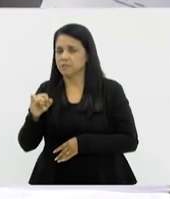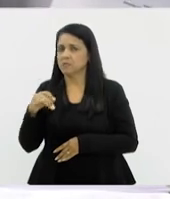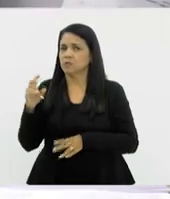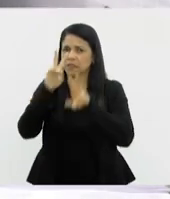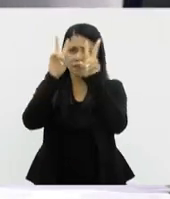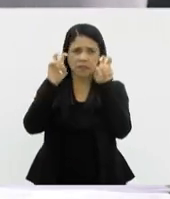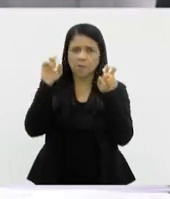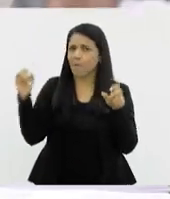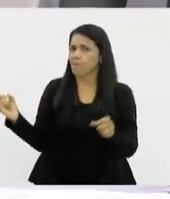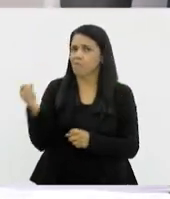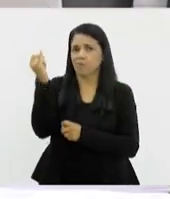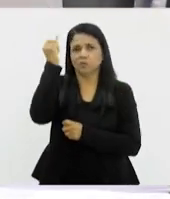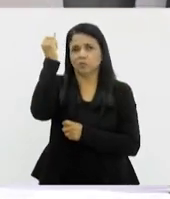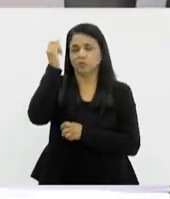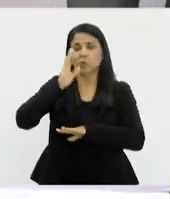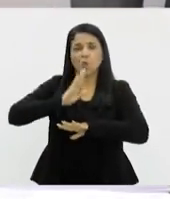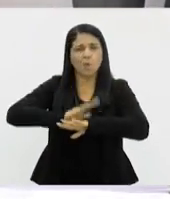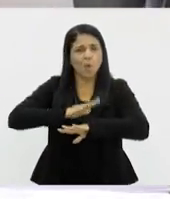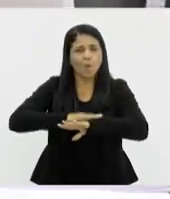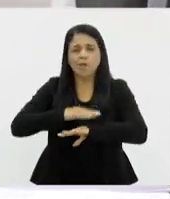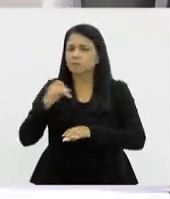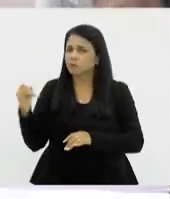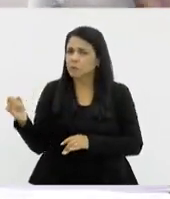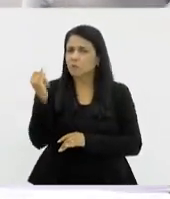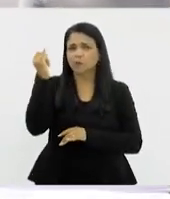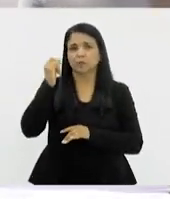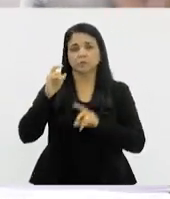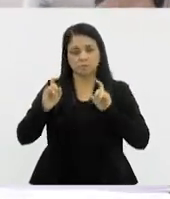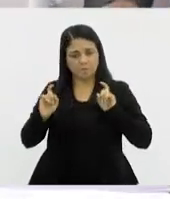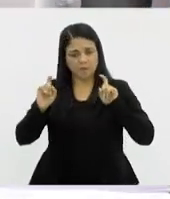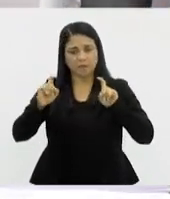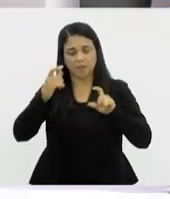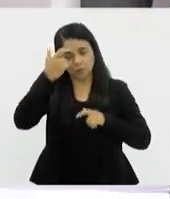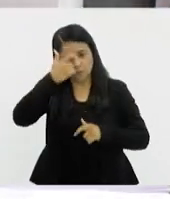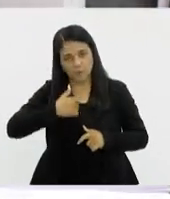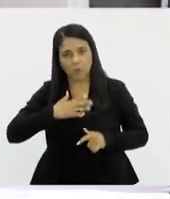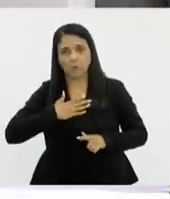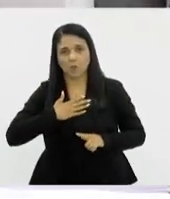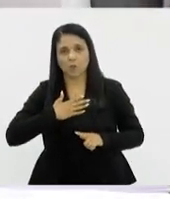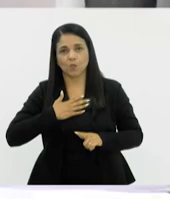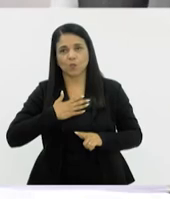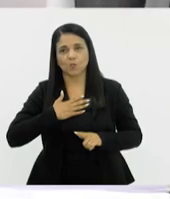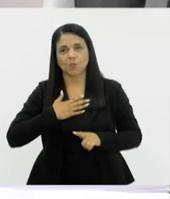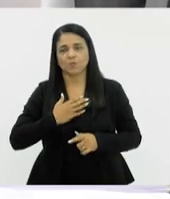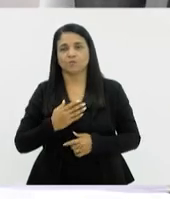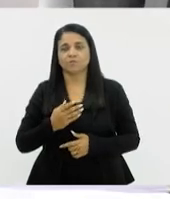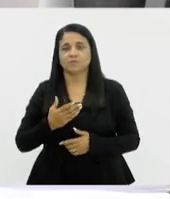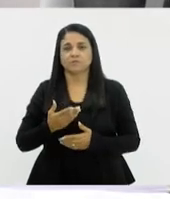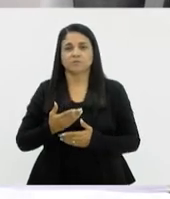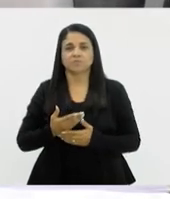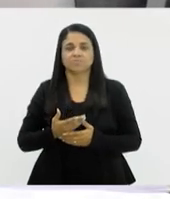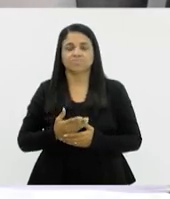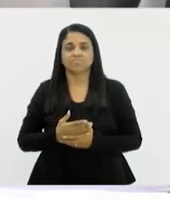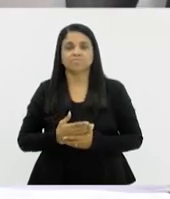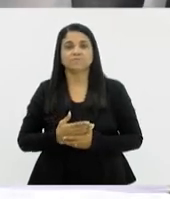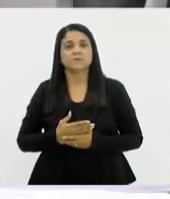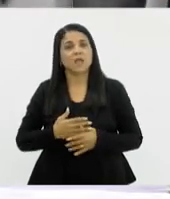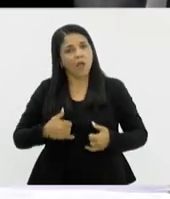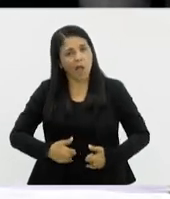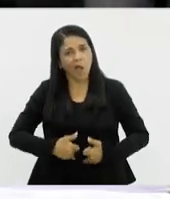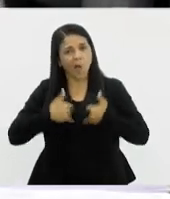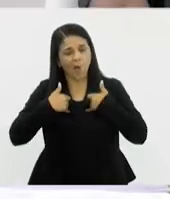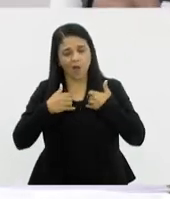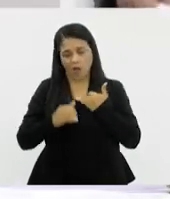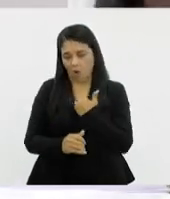momento mais importante aí do meu mandato na última legislatura. Obrigado, irmão. E, sobretudo, a honra de estar do lado de